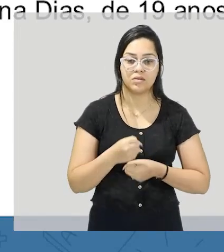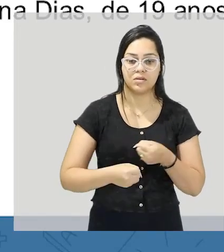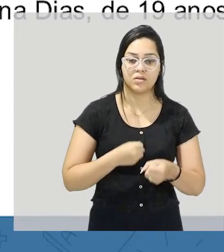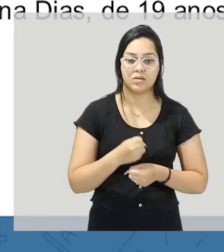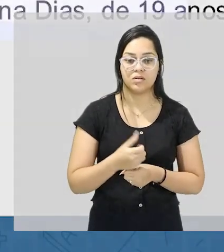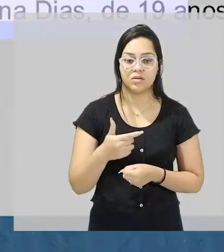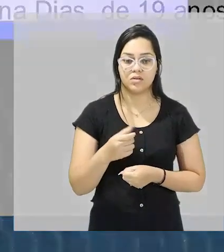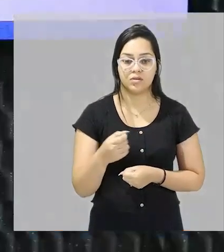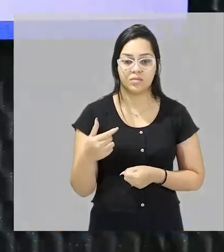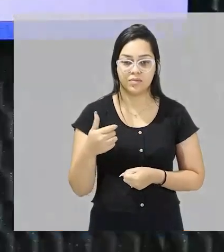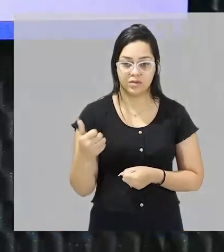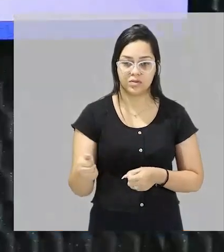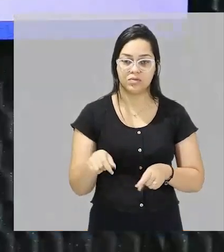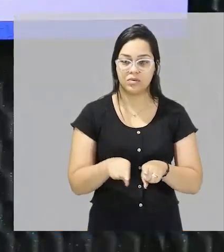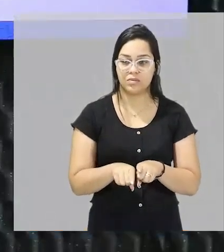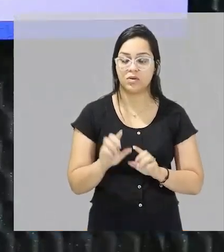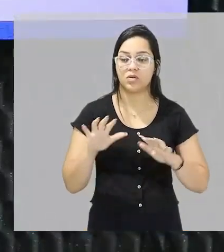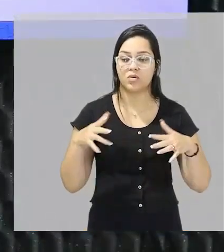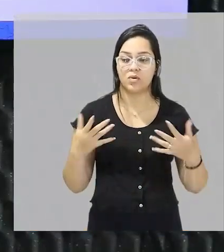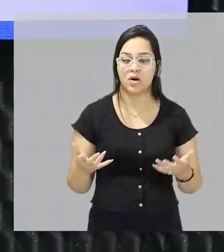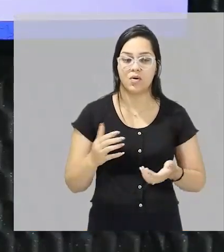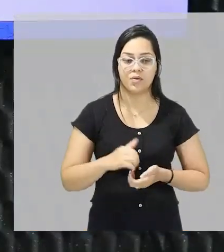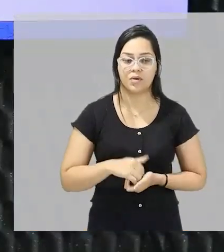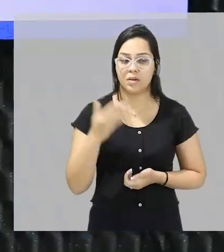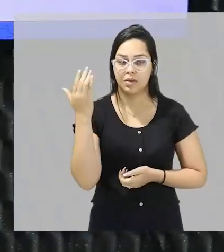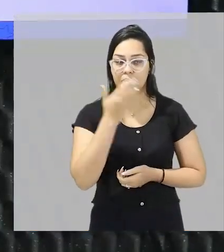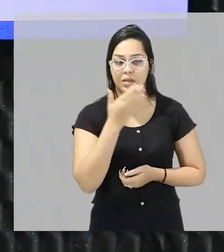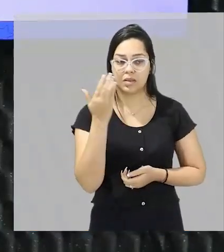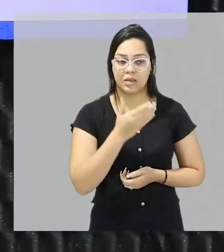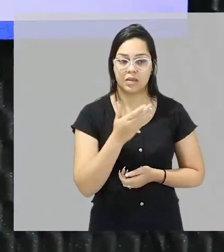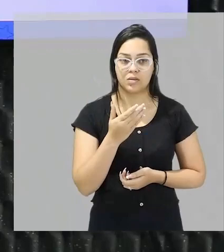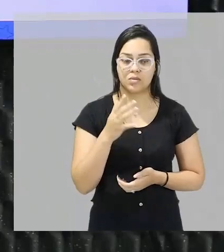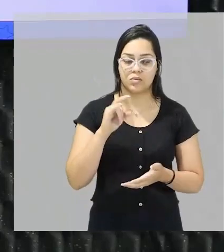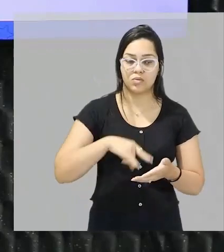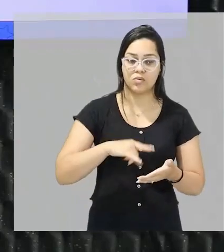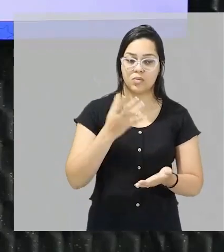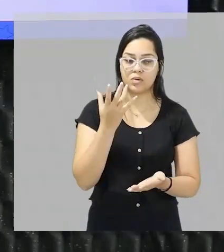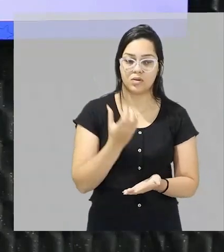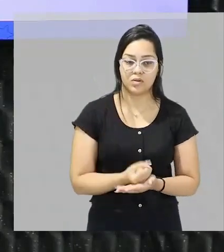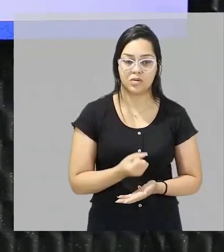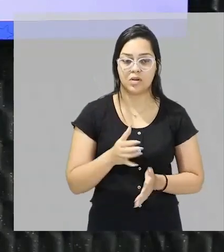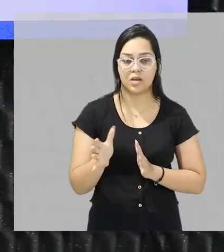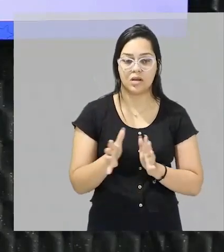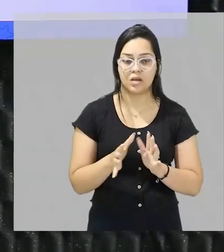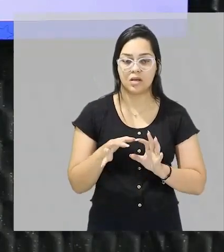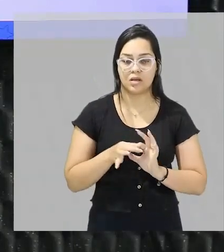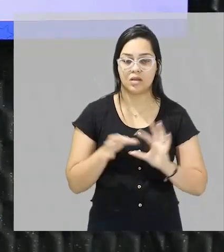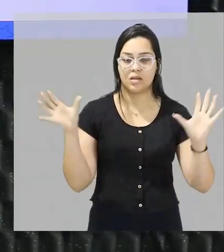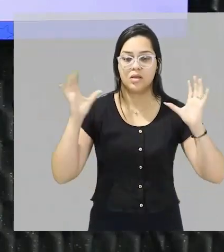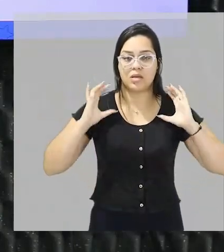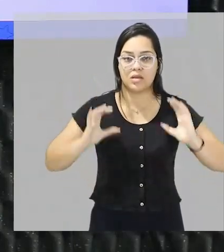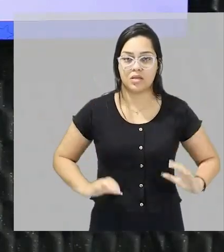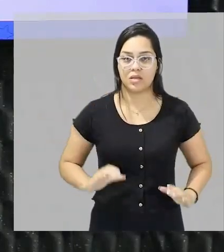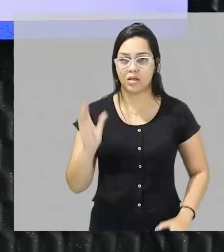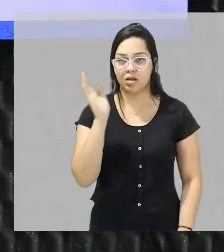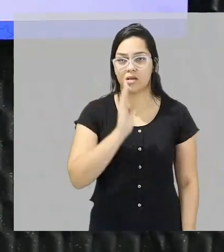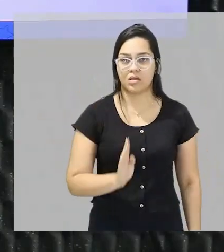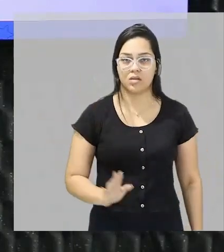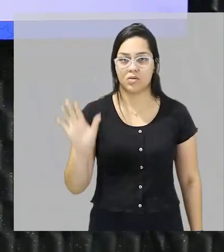na aplicação regular, foi qual? Invisibilidade e registro civil. Garantia de acesso